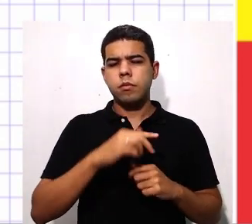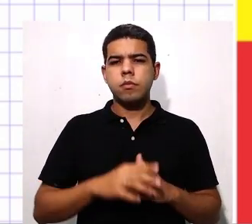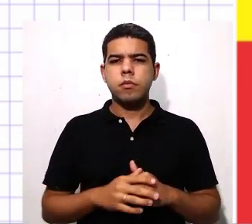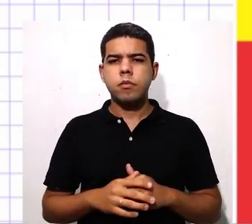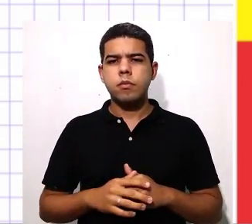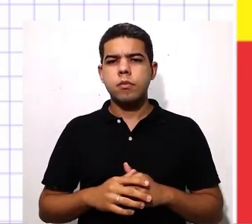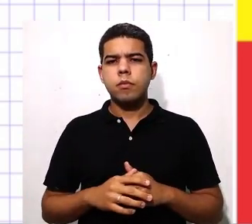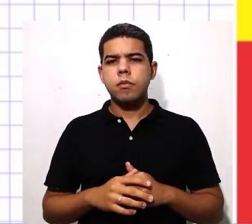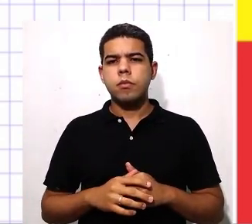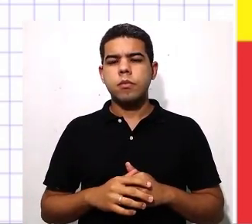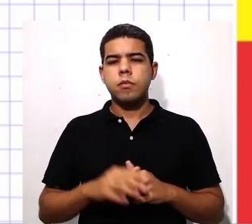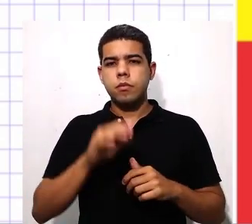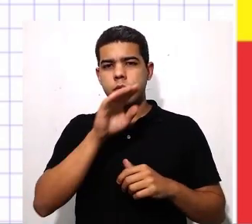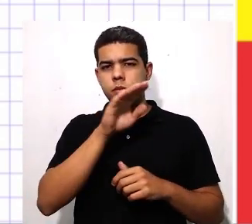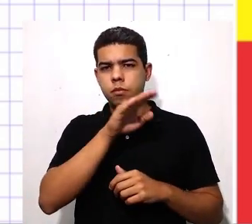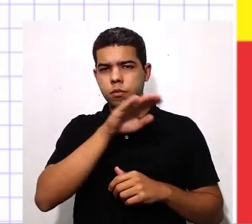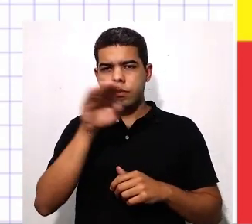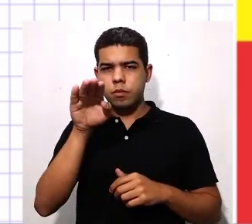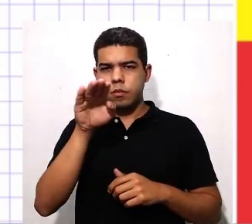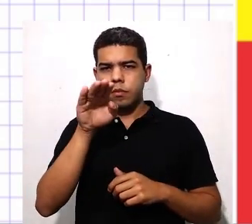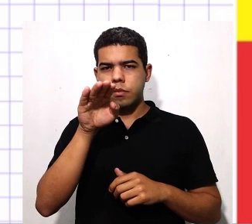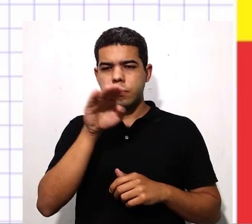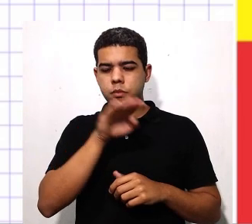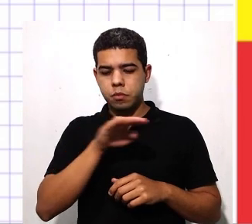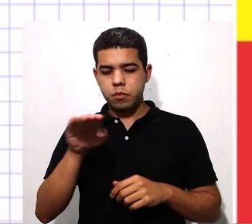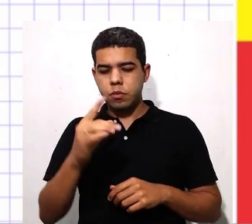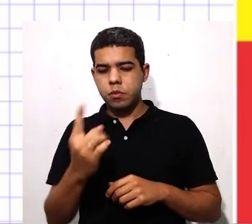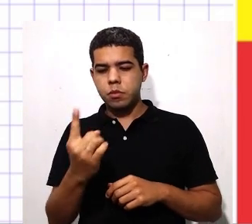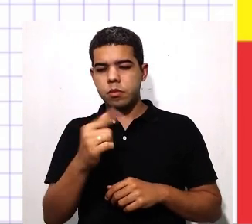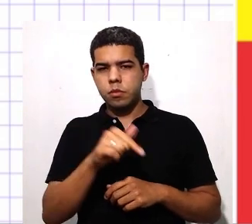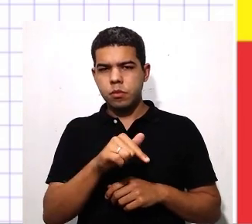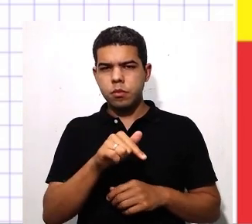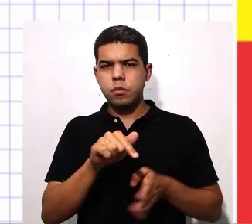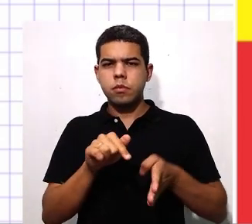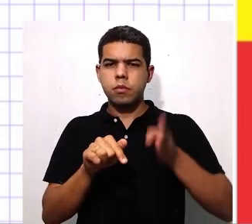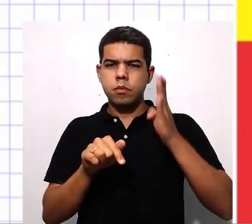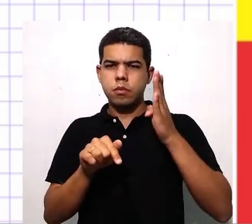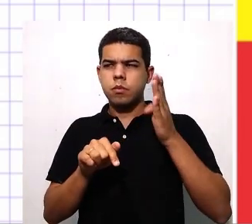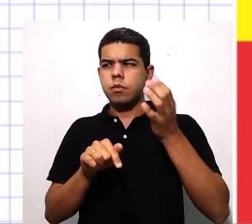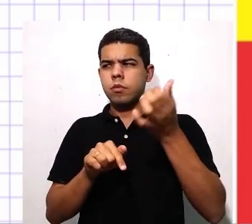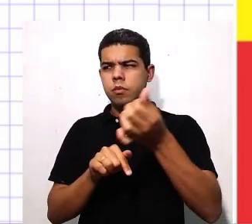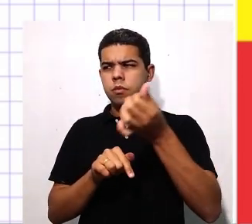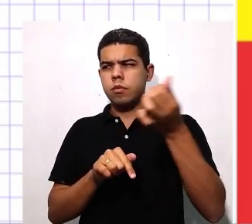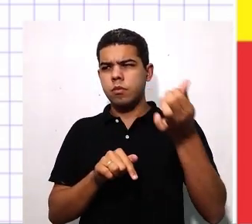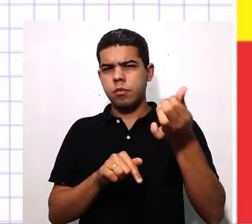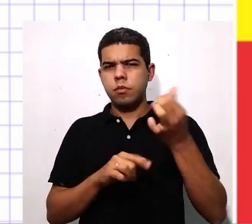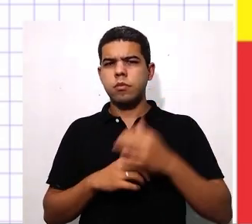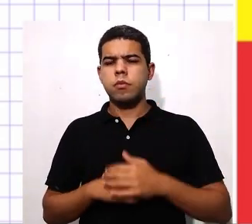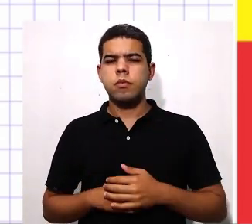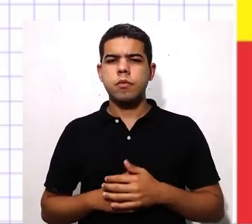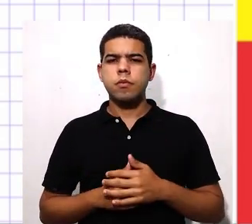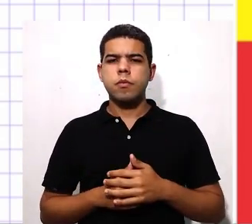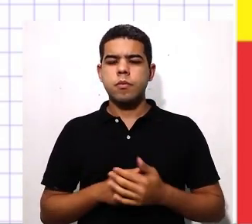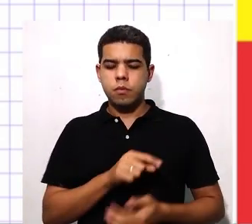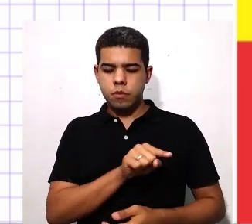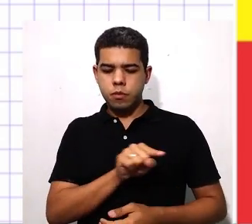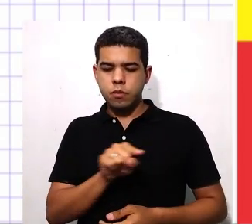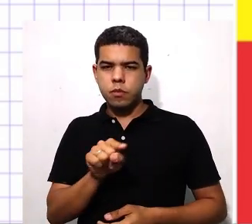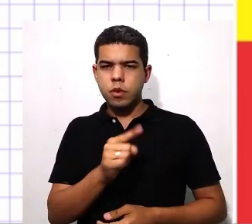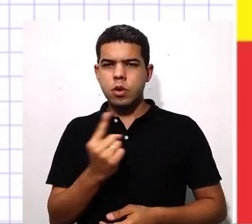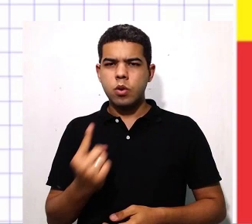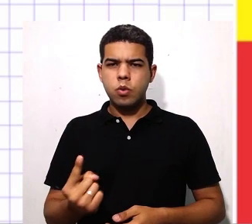E na parte de cima, na horizontal também, 6 e 6. Nesse caso, 1 e 7 na posição 6. Então, se eu vou